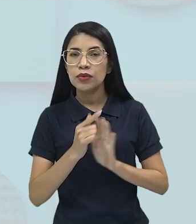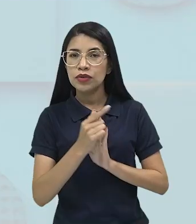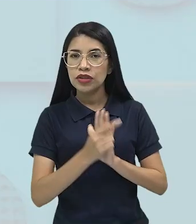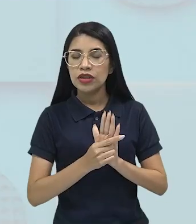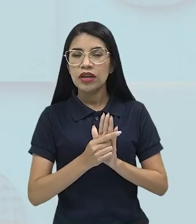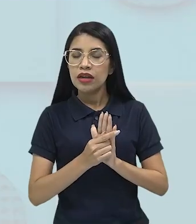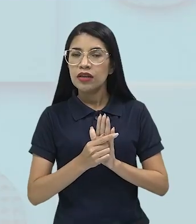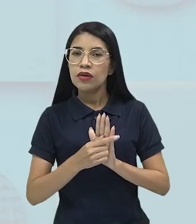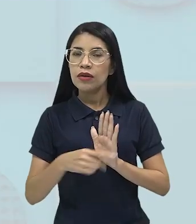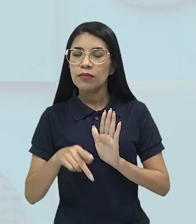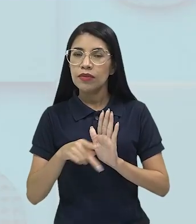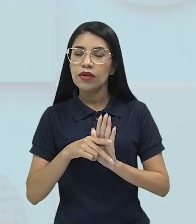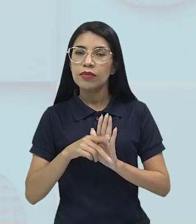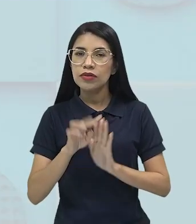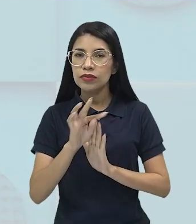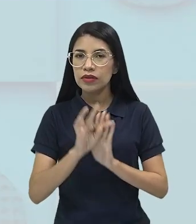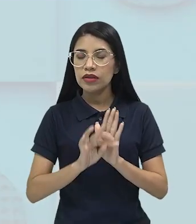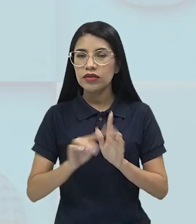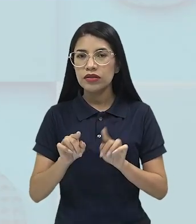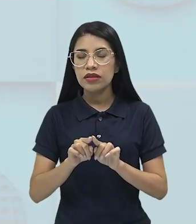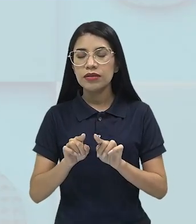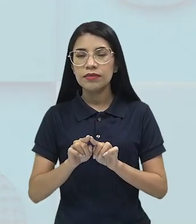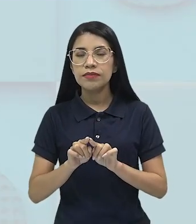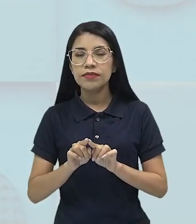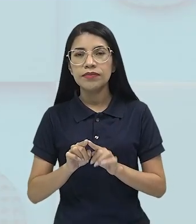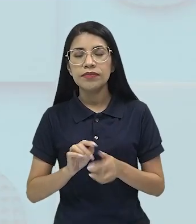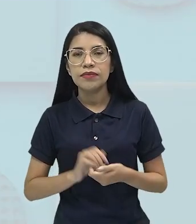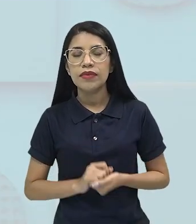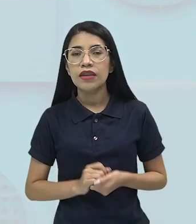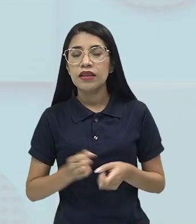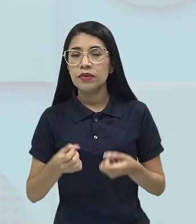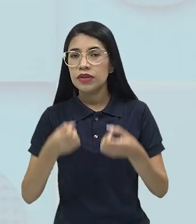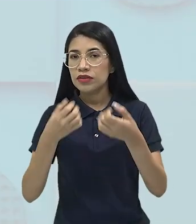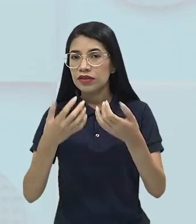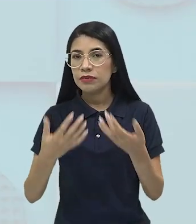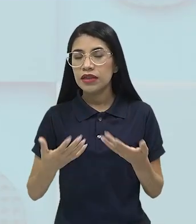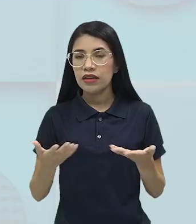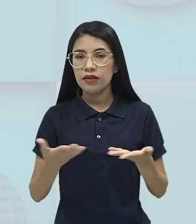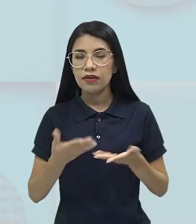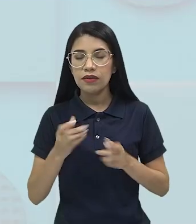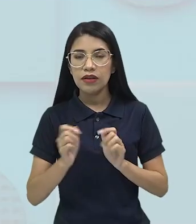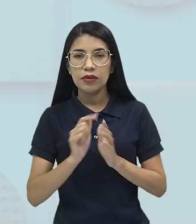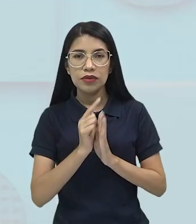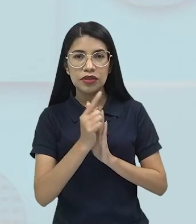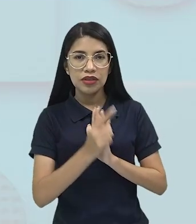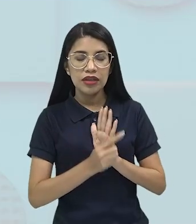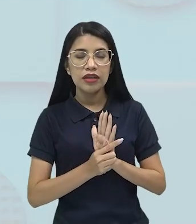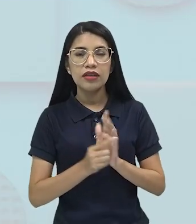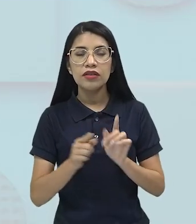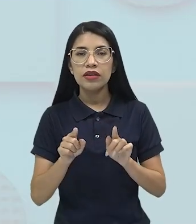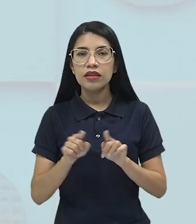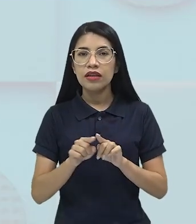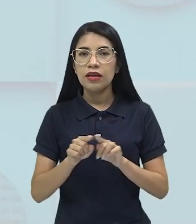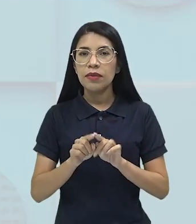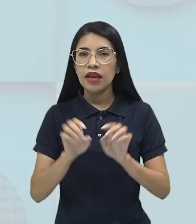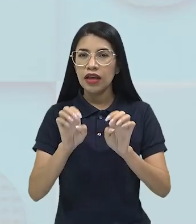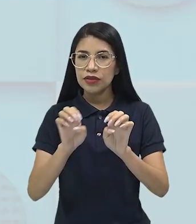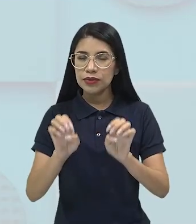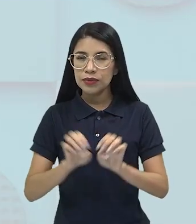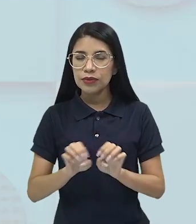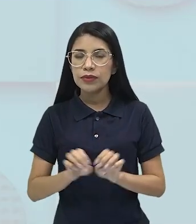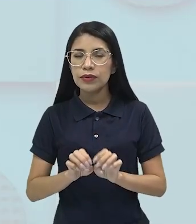determinado texto pode pertencer, e a gente vai falar um pouquinho sobre esses gêneros, falar um pouquinho sobre a métrica, como